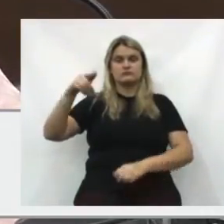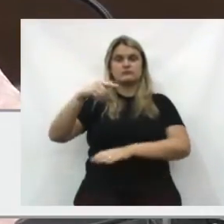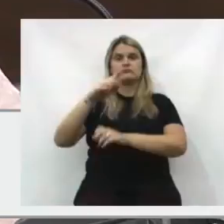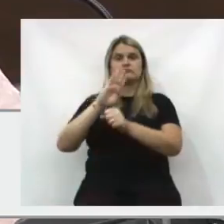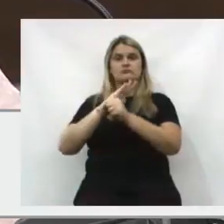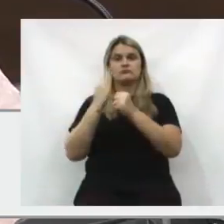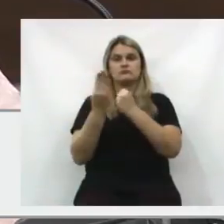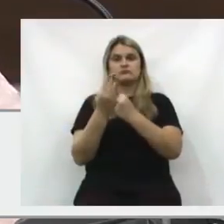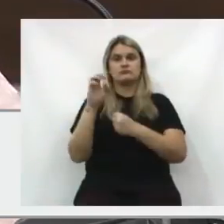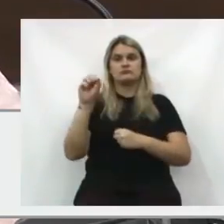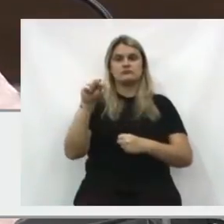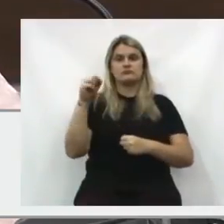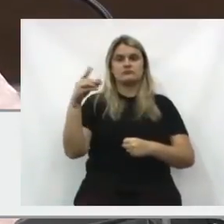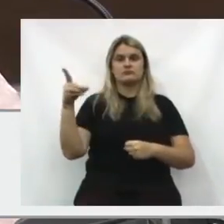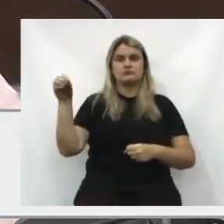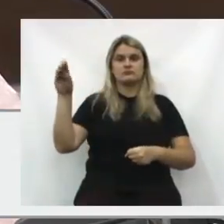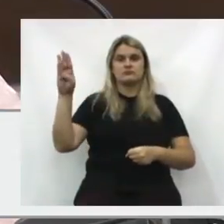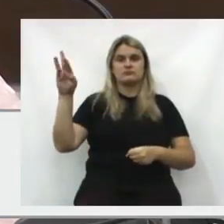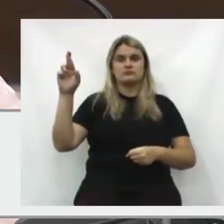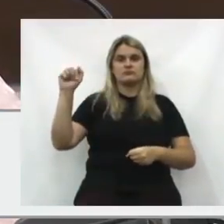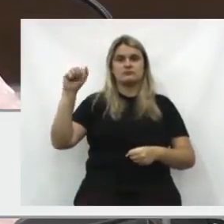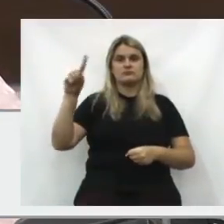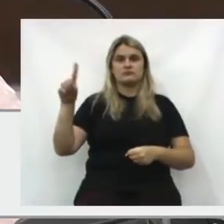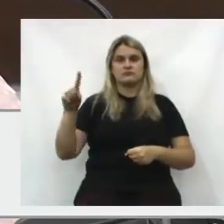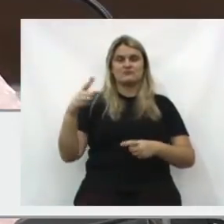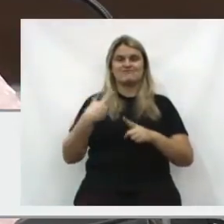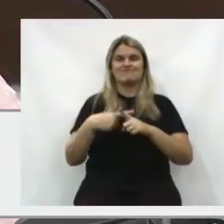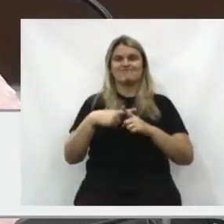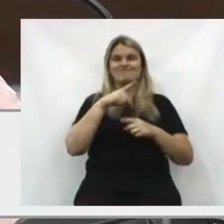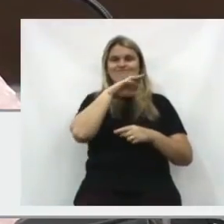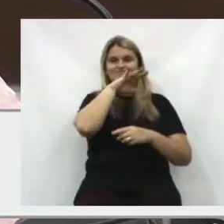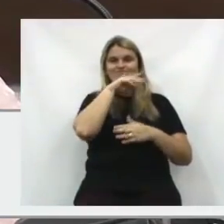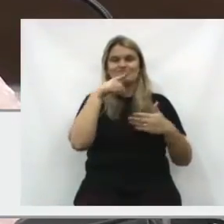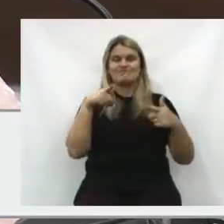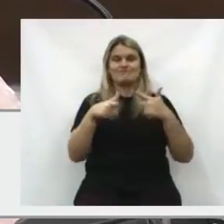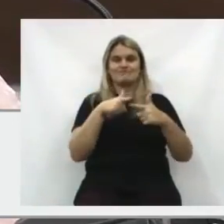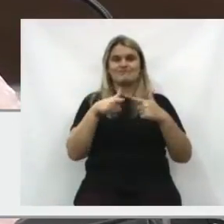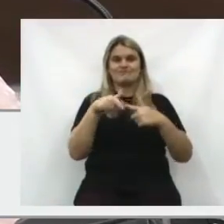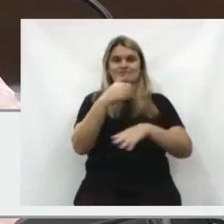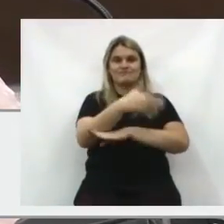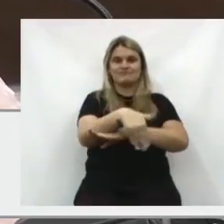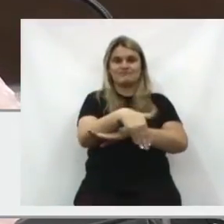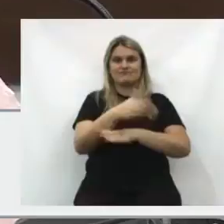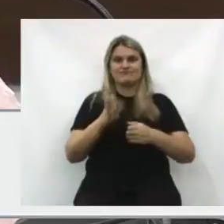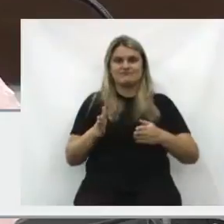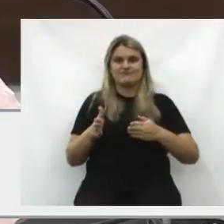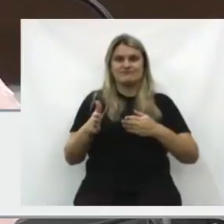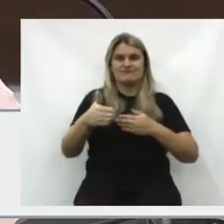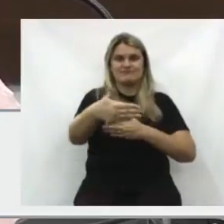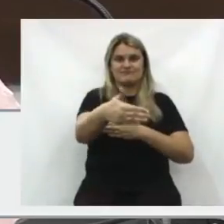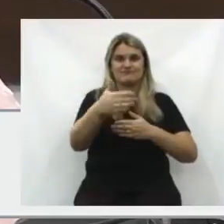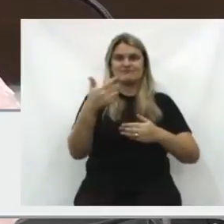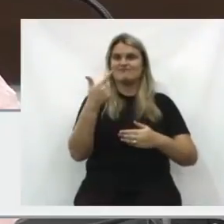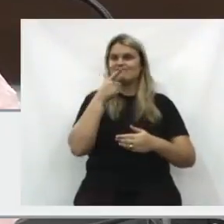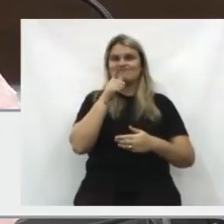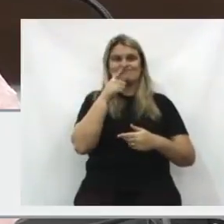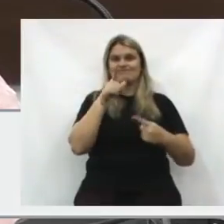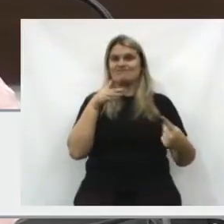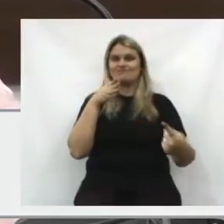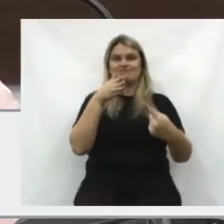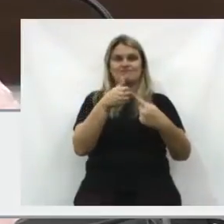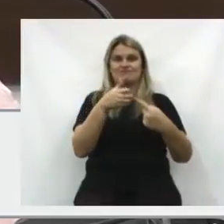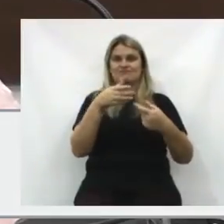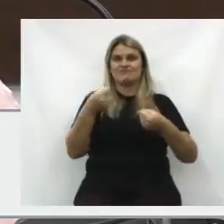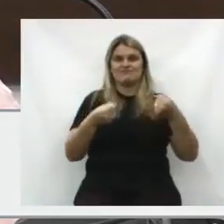bairro São Brás, pois a mesma foi aberta apenas um trecho, impossibilitando muitos munícipes de